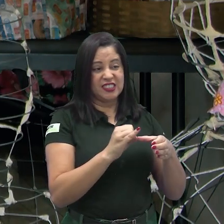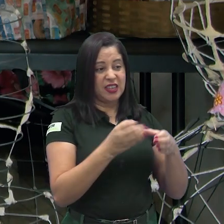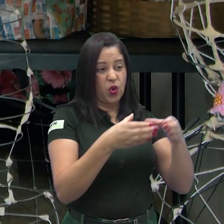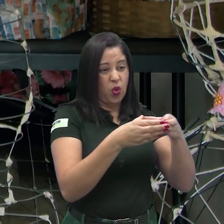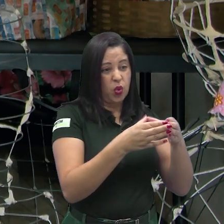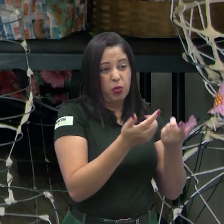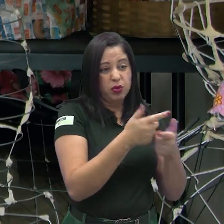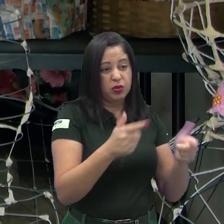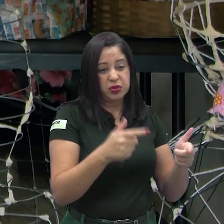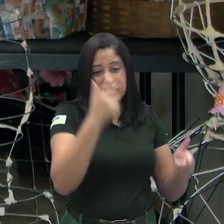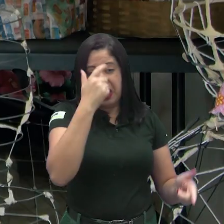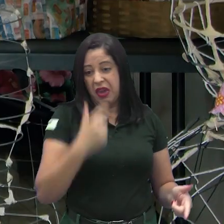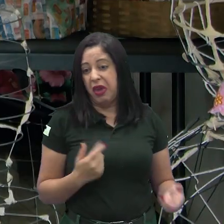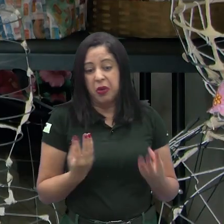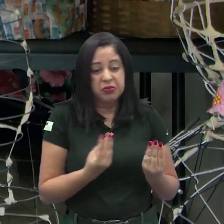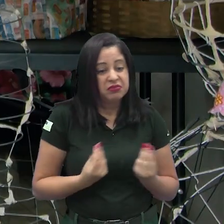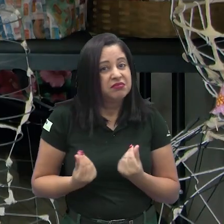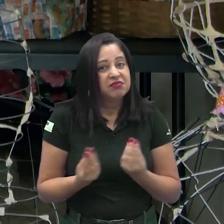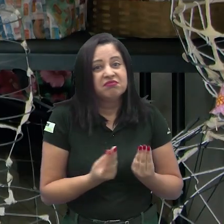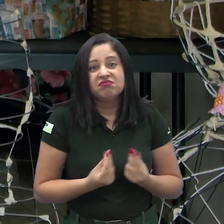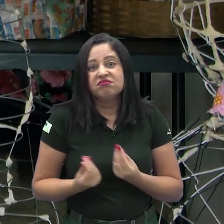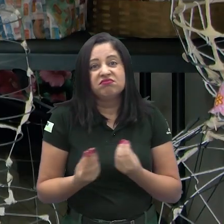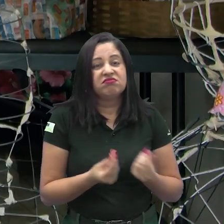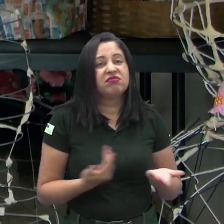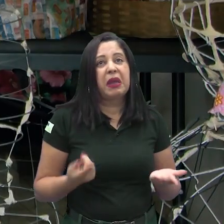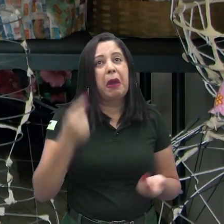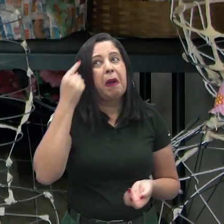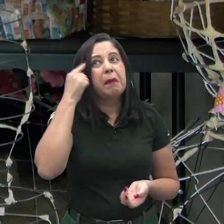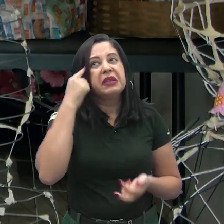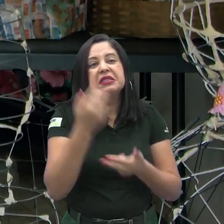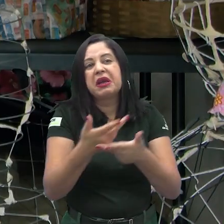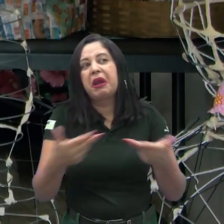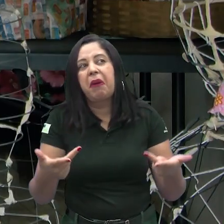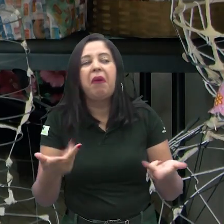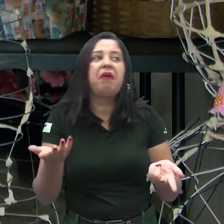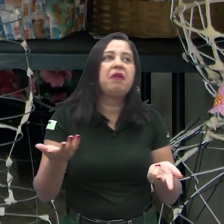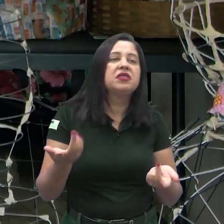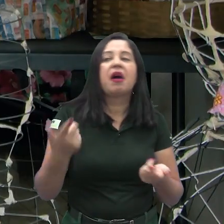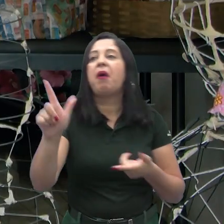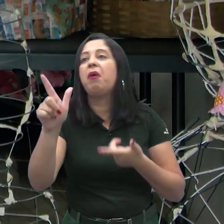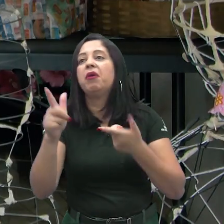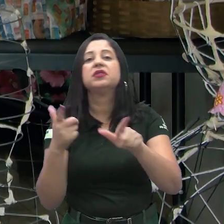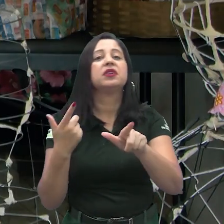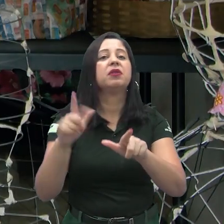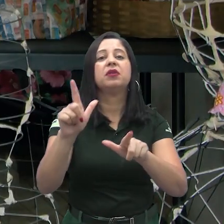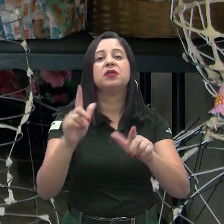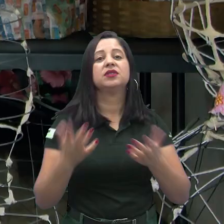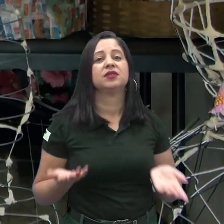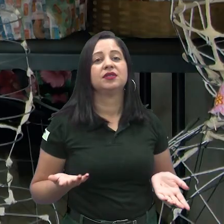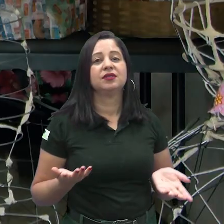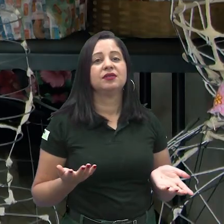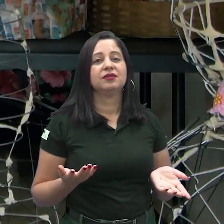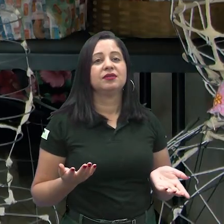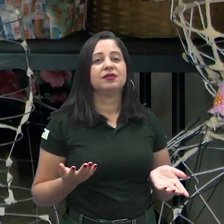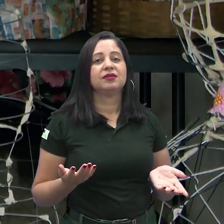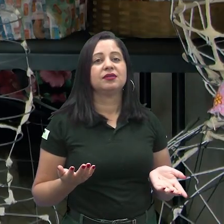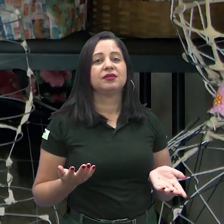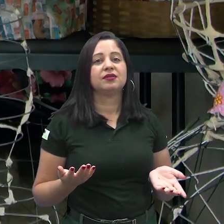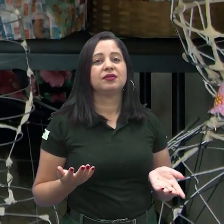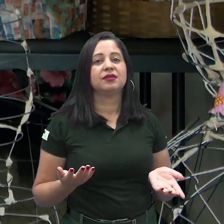teria aqui, talvez eu não teria chegado aqui. Estaria pensando em fazer outras coisas,